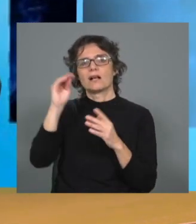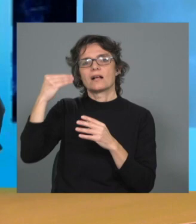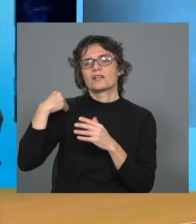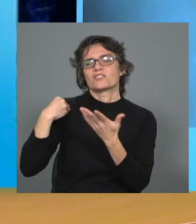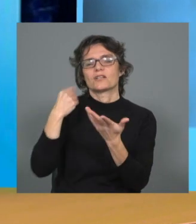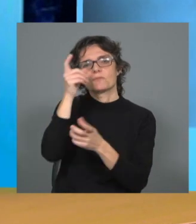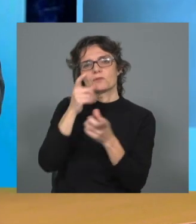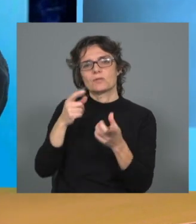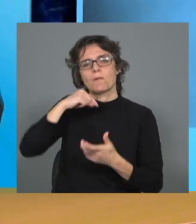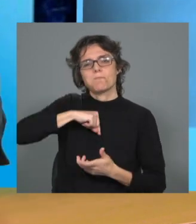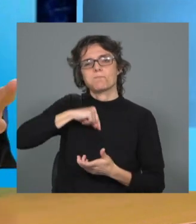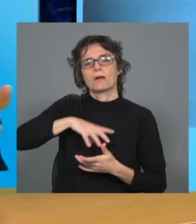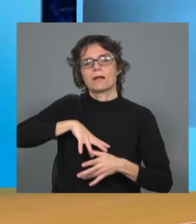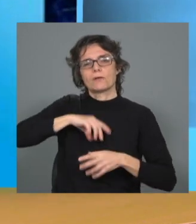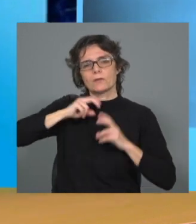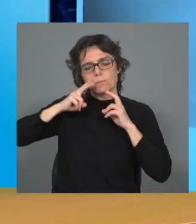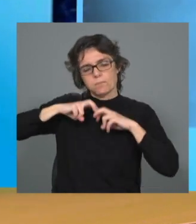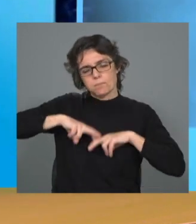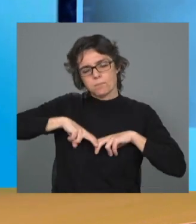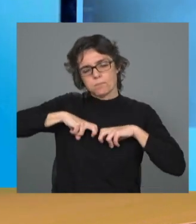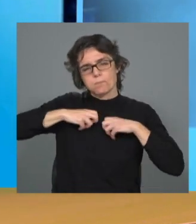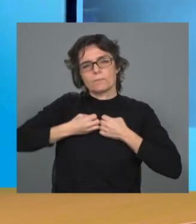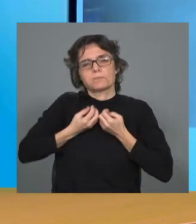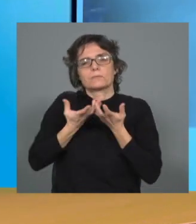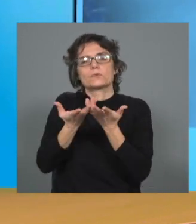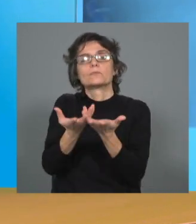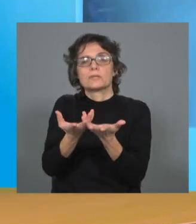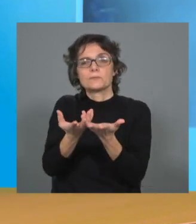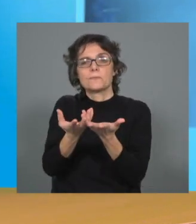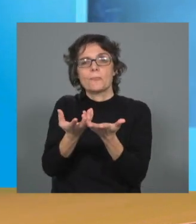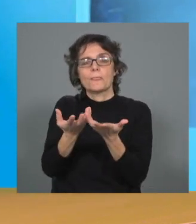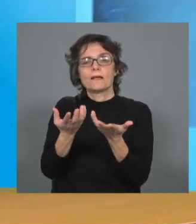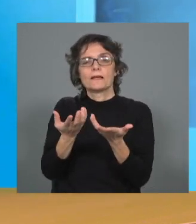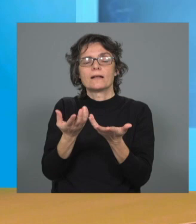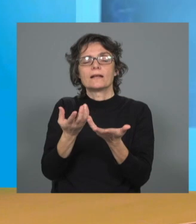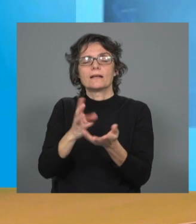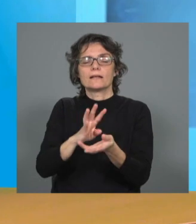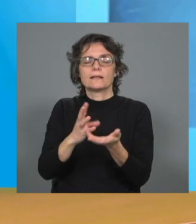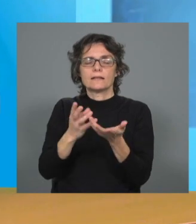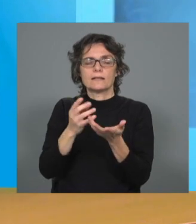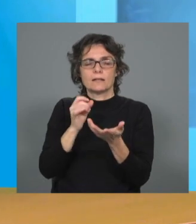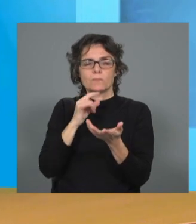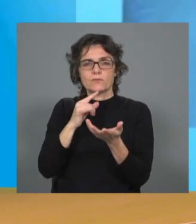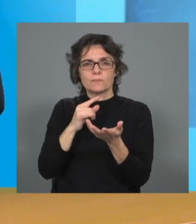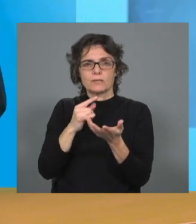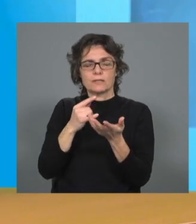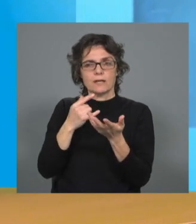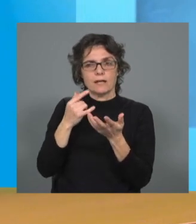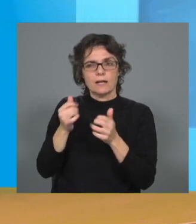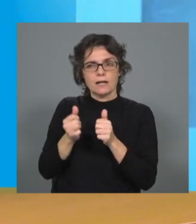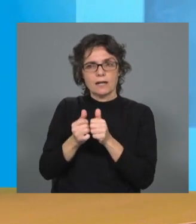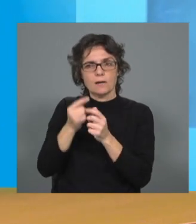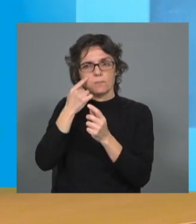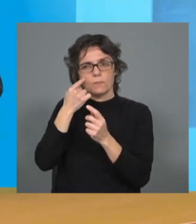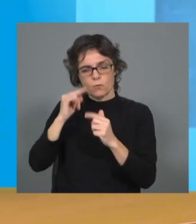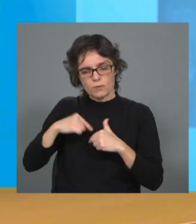emocional, racional, corporal, o teatro tem essa possibilidade realmente das pessoas fazerem esse caminho de